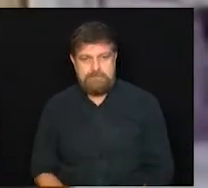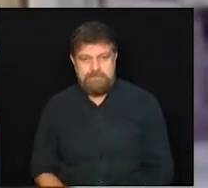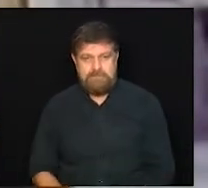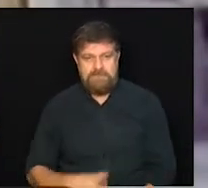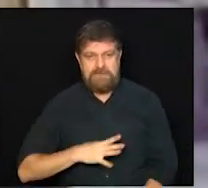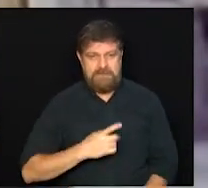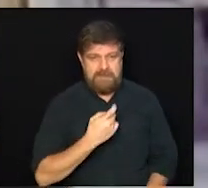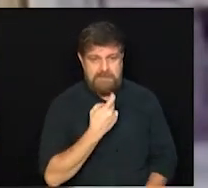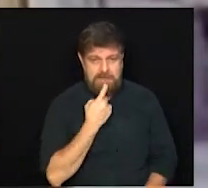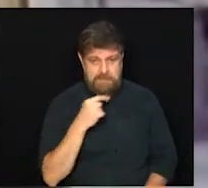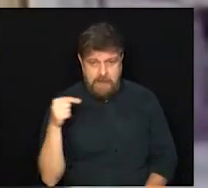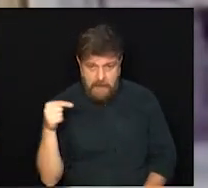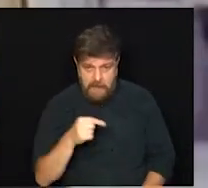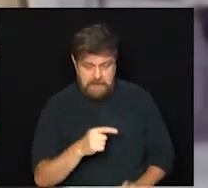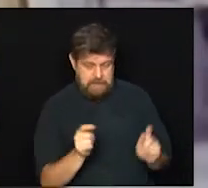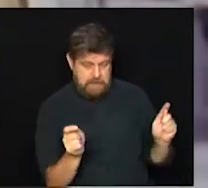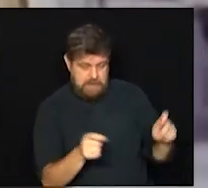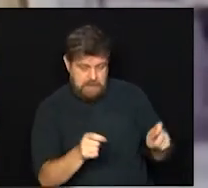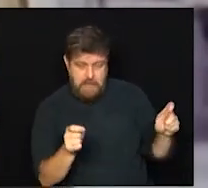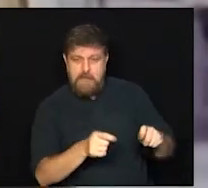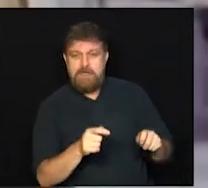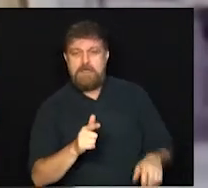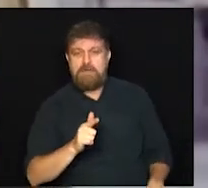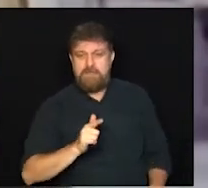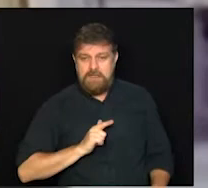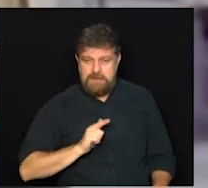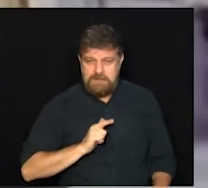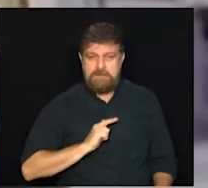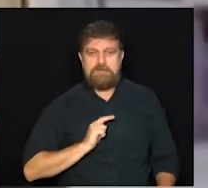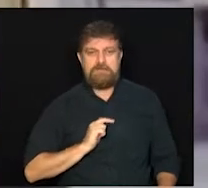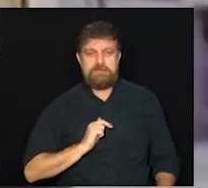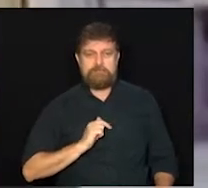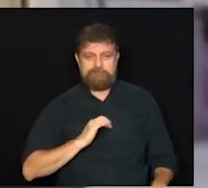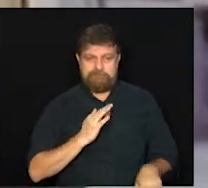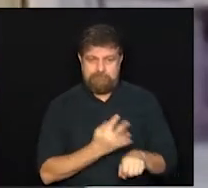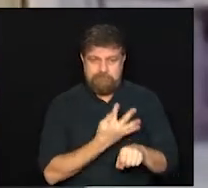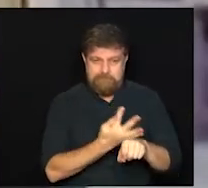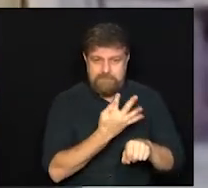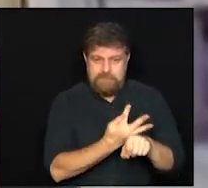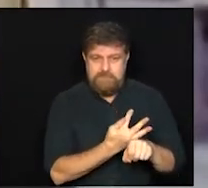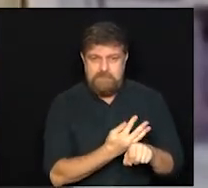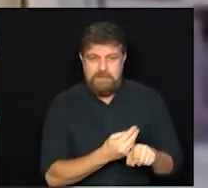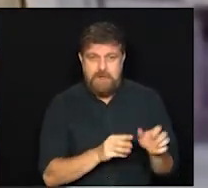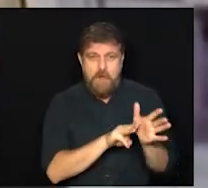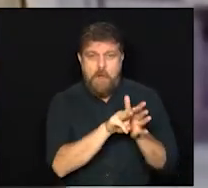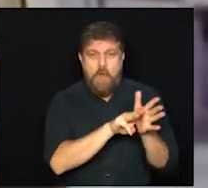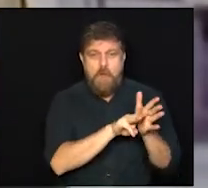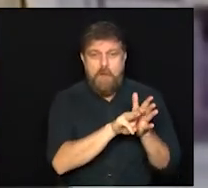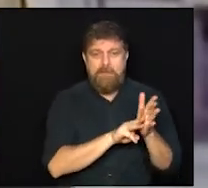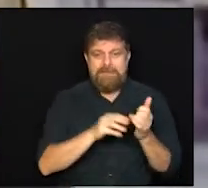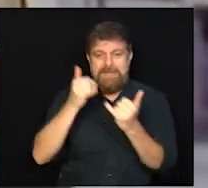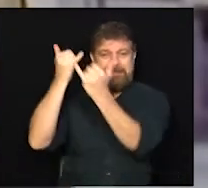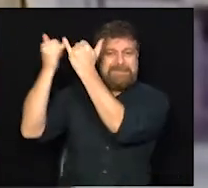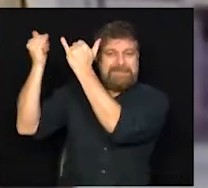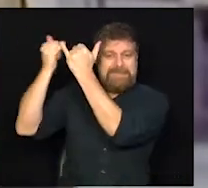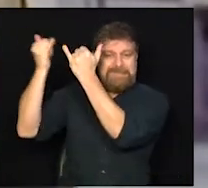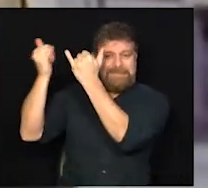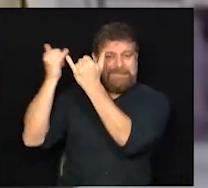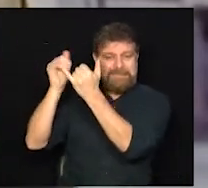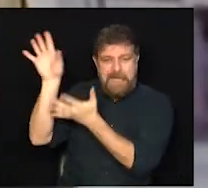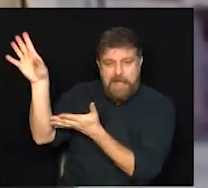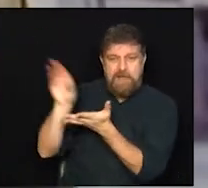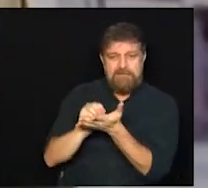Campinas teria condições de se mover para um modelo mais parecido com esse. Campinas é um